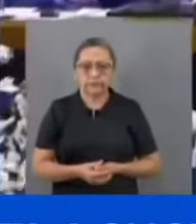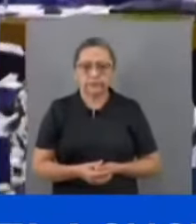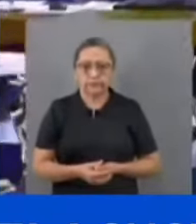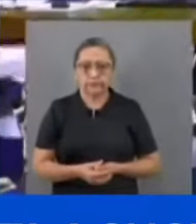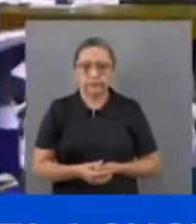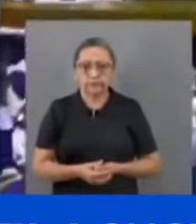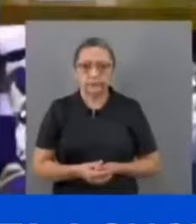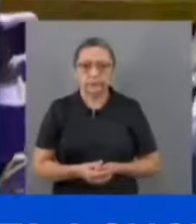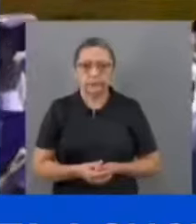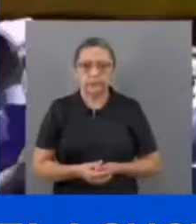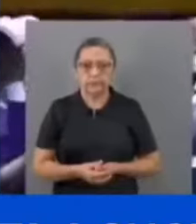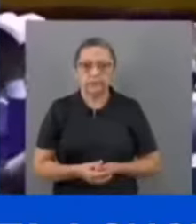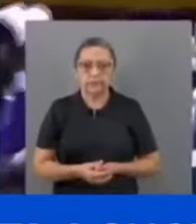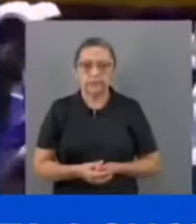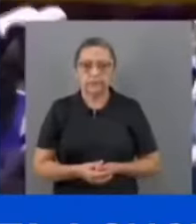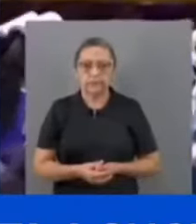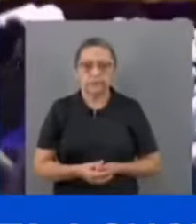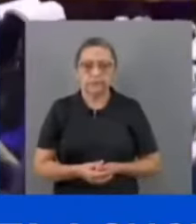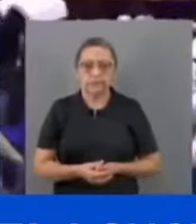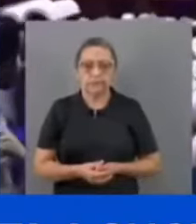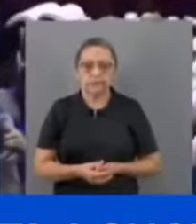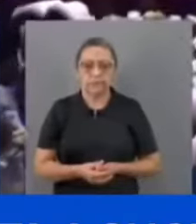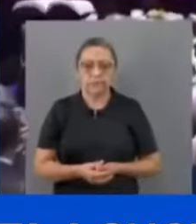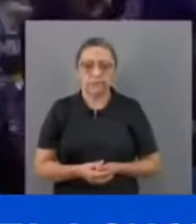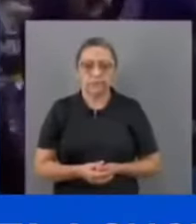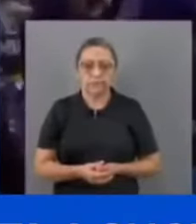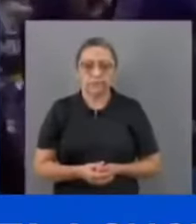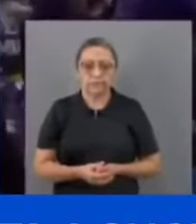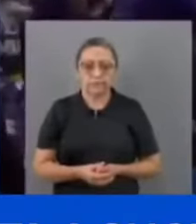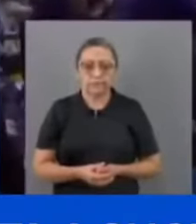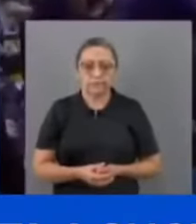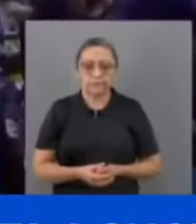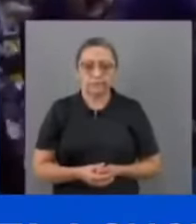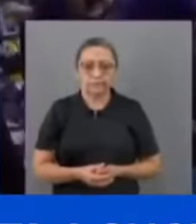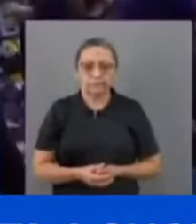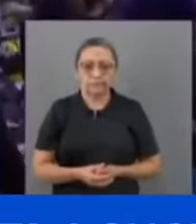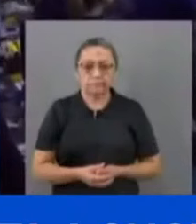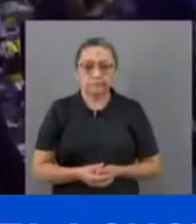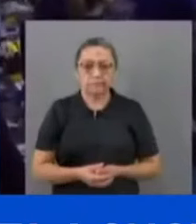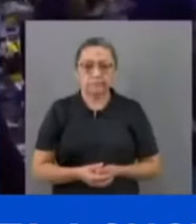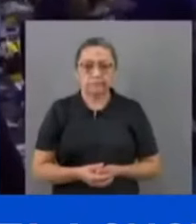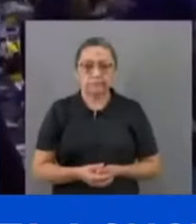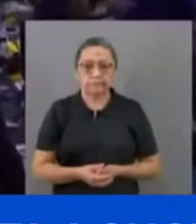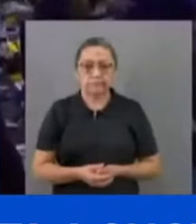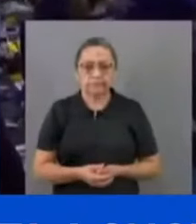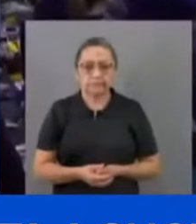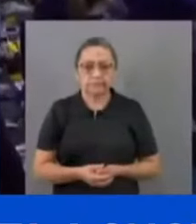eleição, ele é um ano em que o café do presidente da Câmara vai esfriando dia a